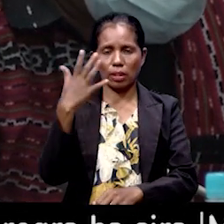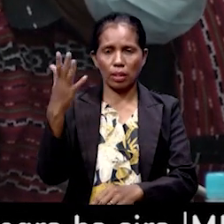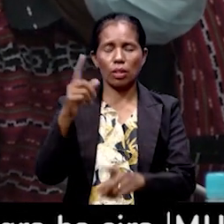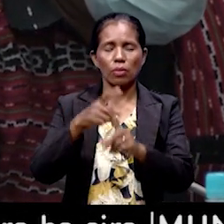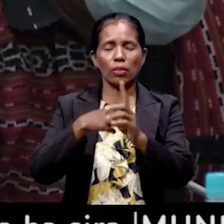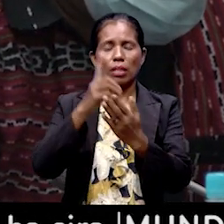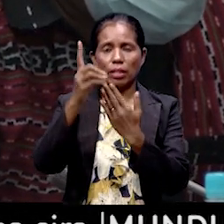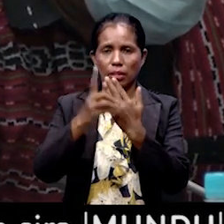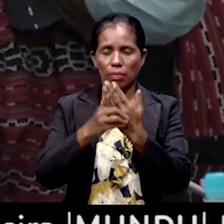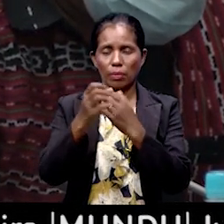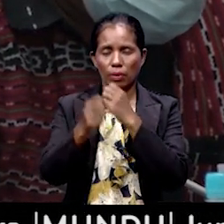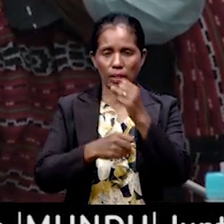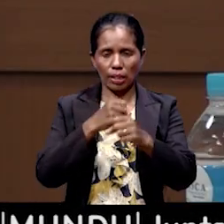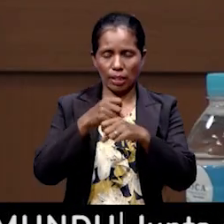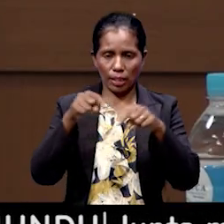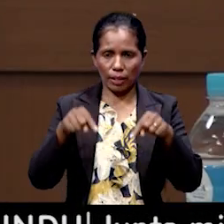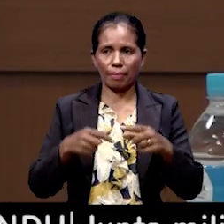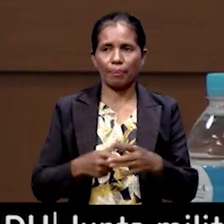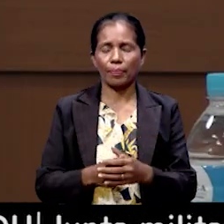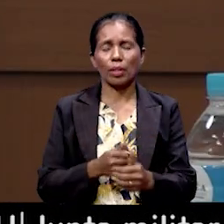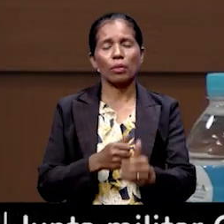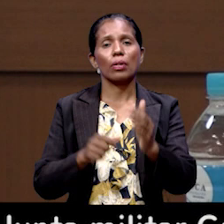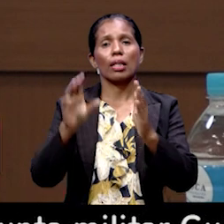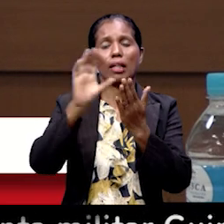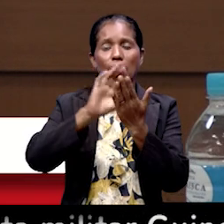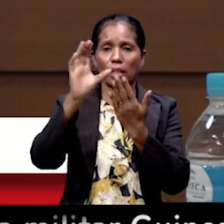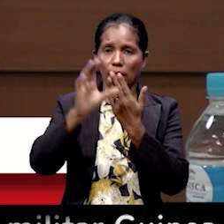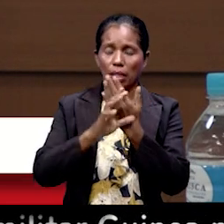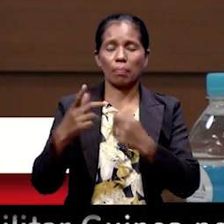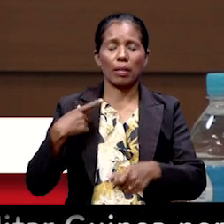dezembro, tinangné. Tu ir calendário no Parlamento traça,